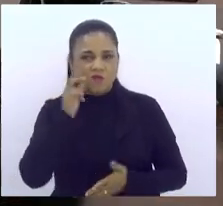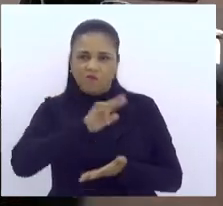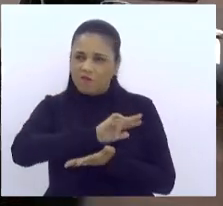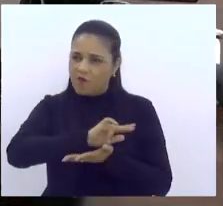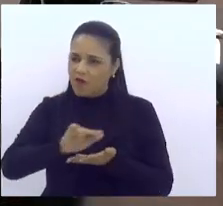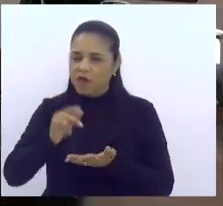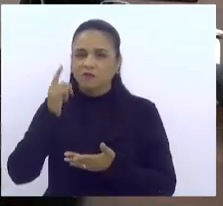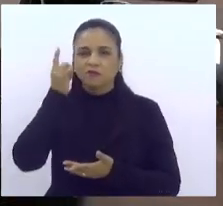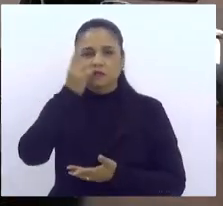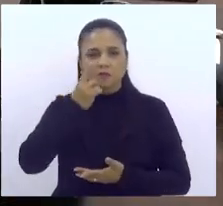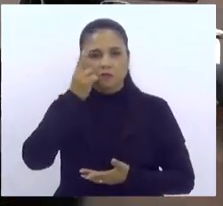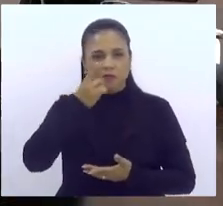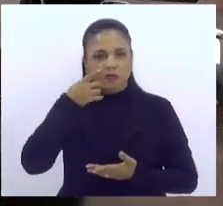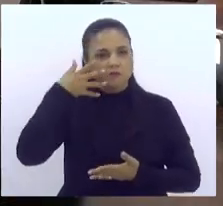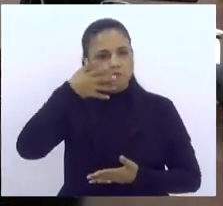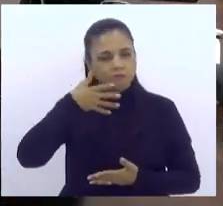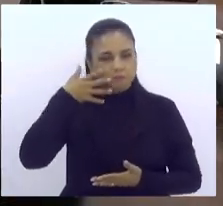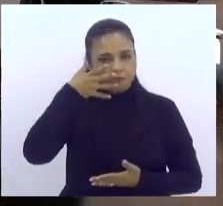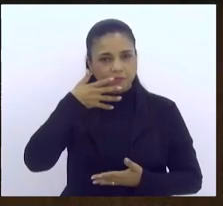aqui. Claro que hoje,